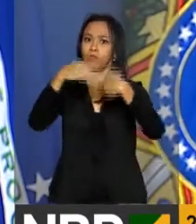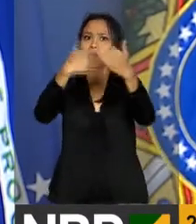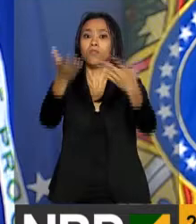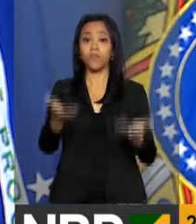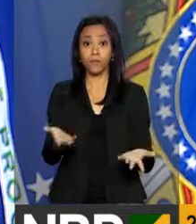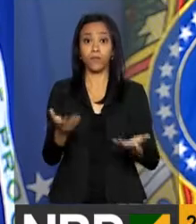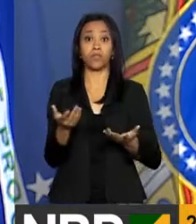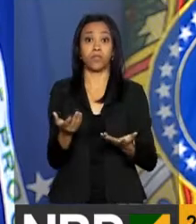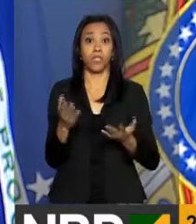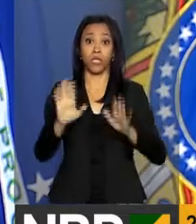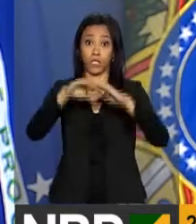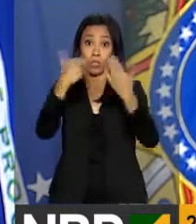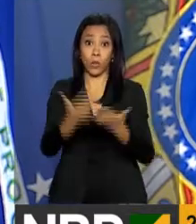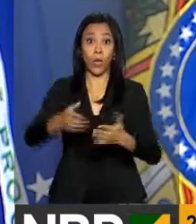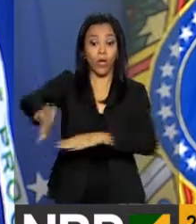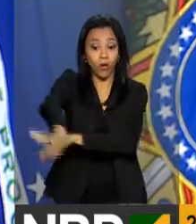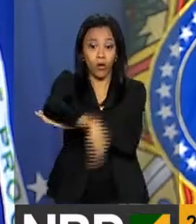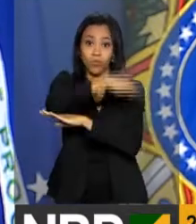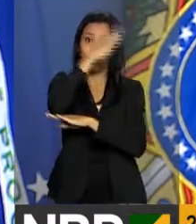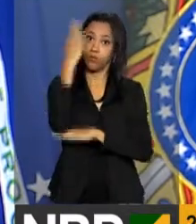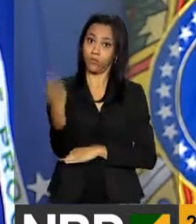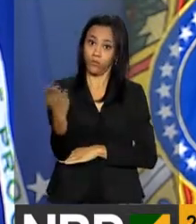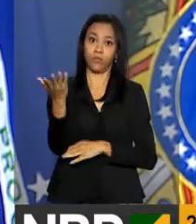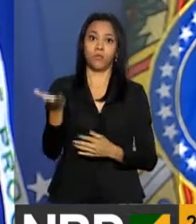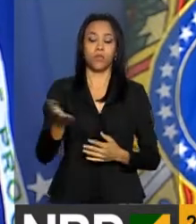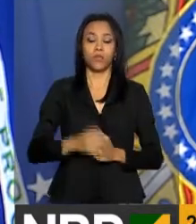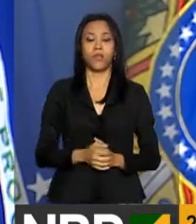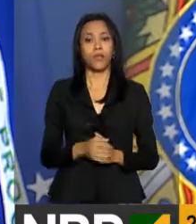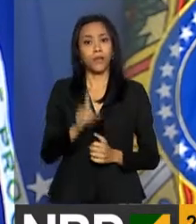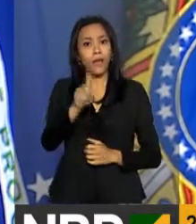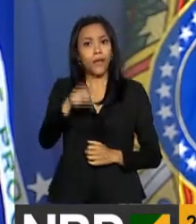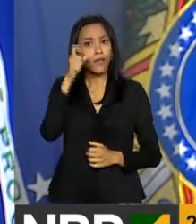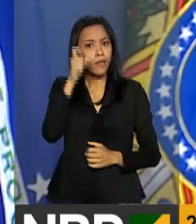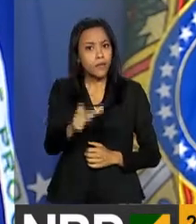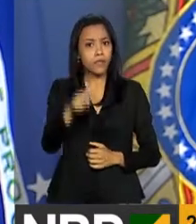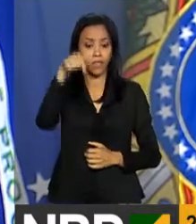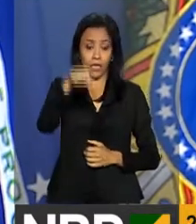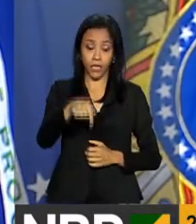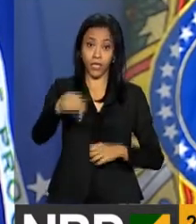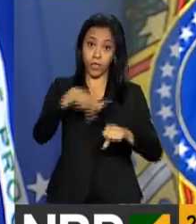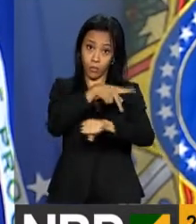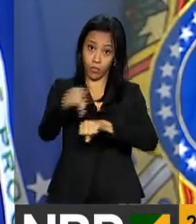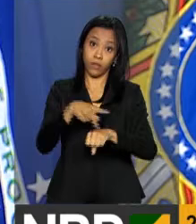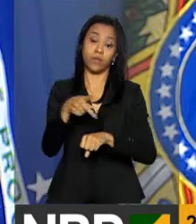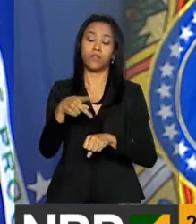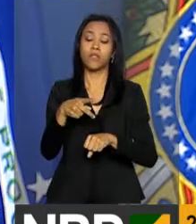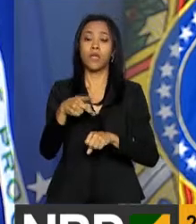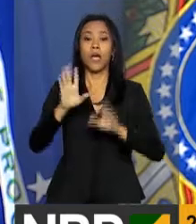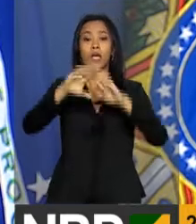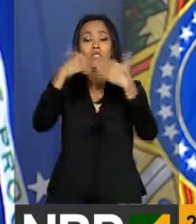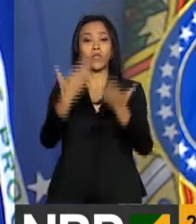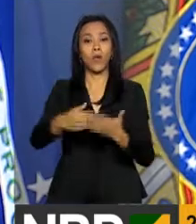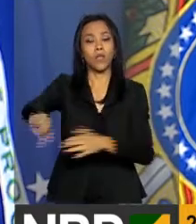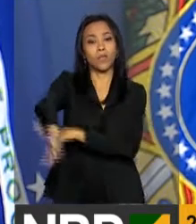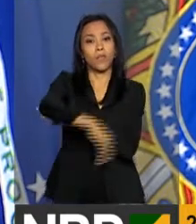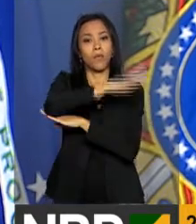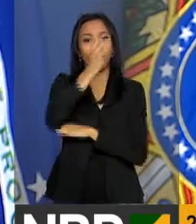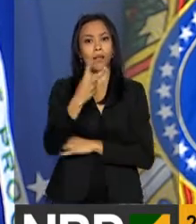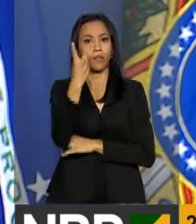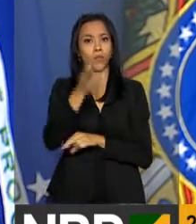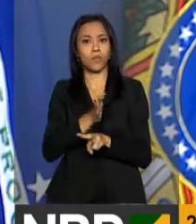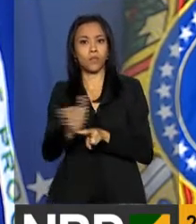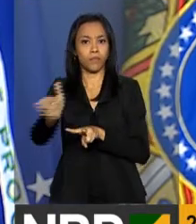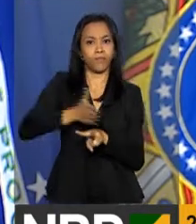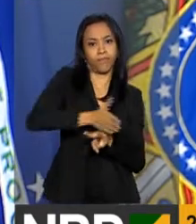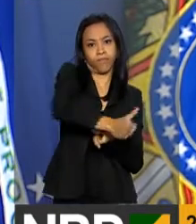as escolas em tempo integral que é interessante aqui no país a escola em tempo integral ela tem duas vertentes uma